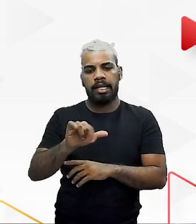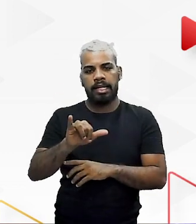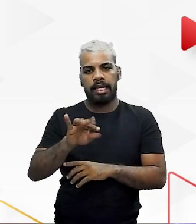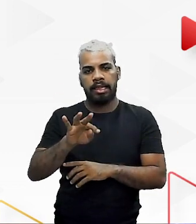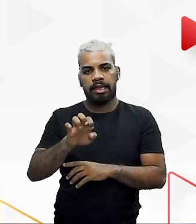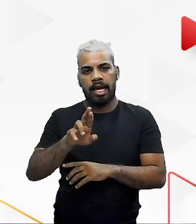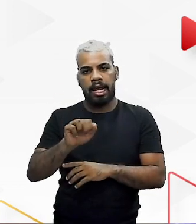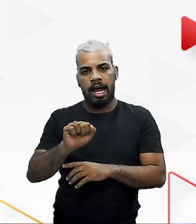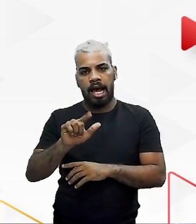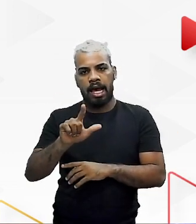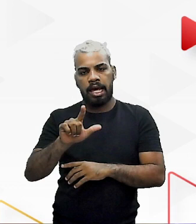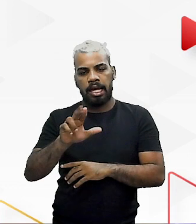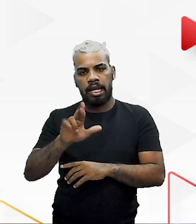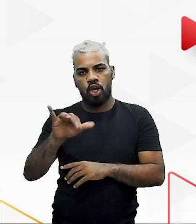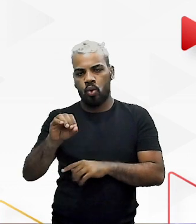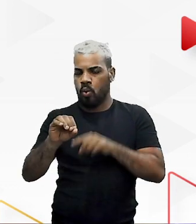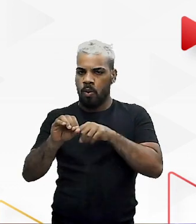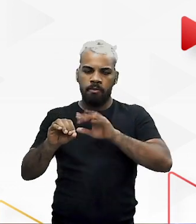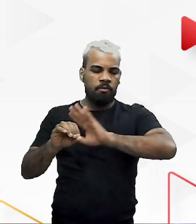a linguagem